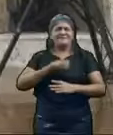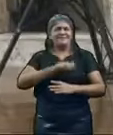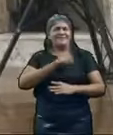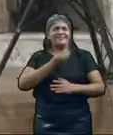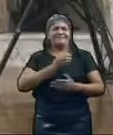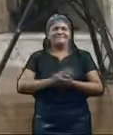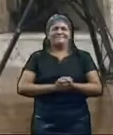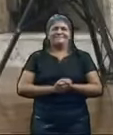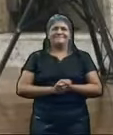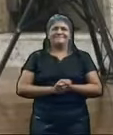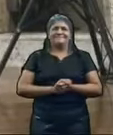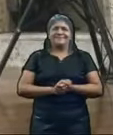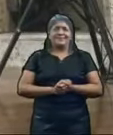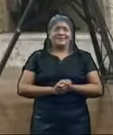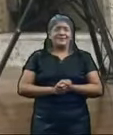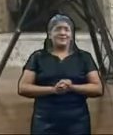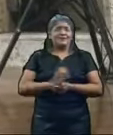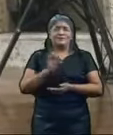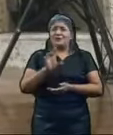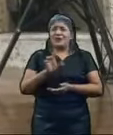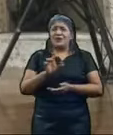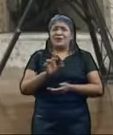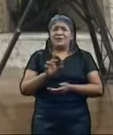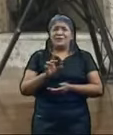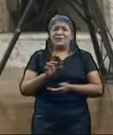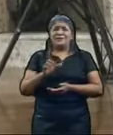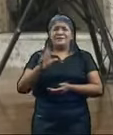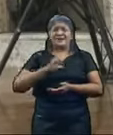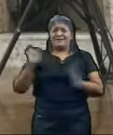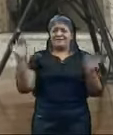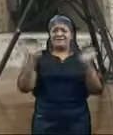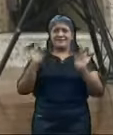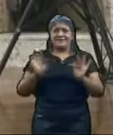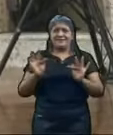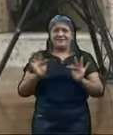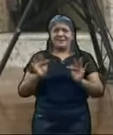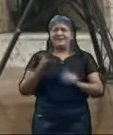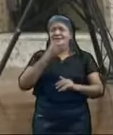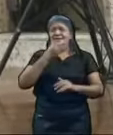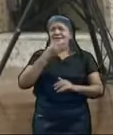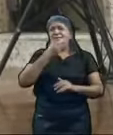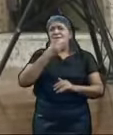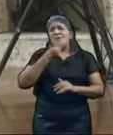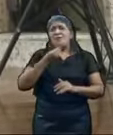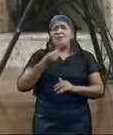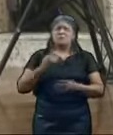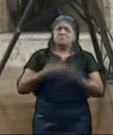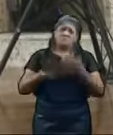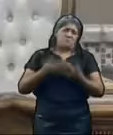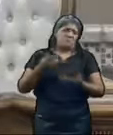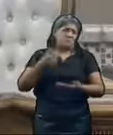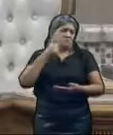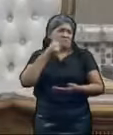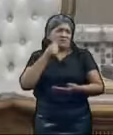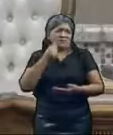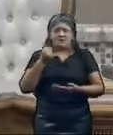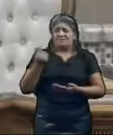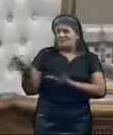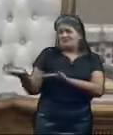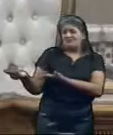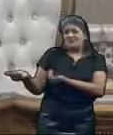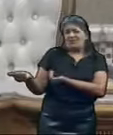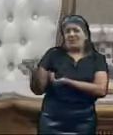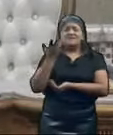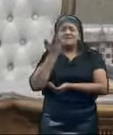e como é feliz aquele que espera em Deus que busca o senhor que depende dele para